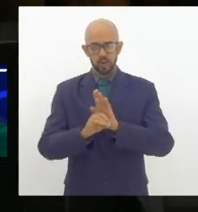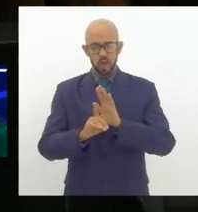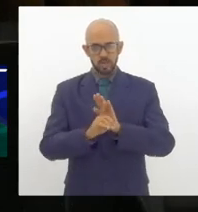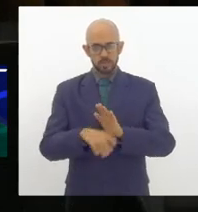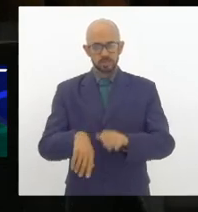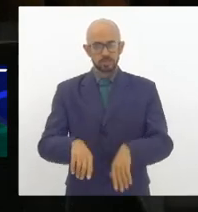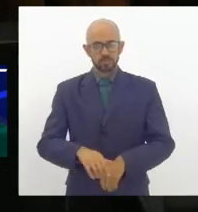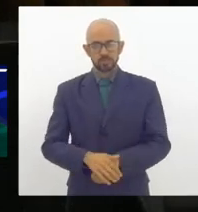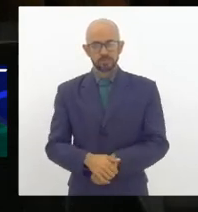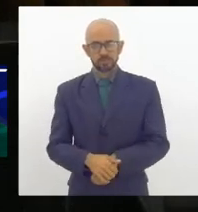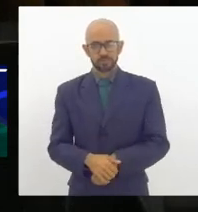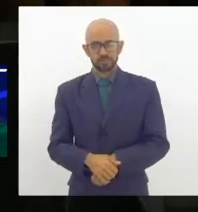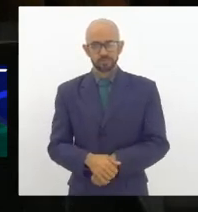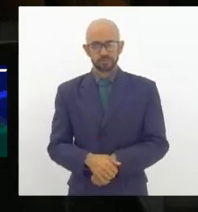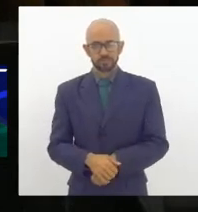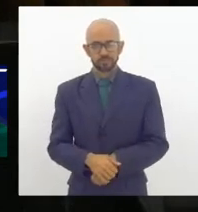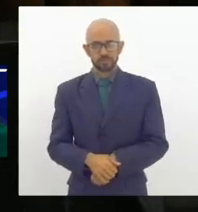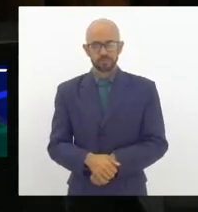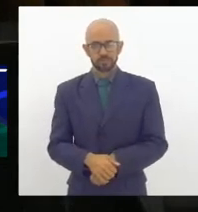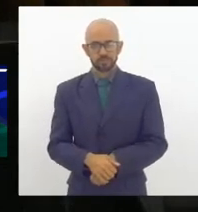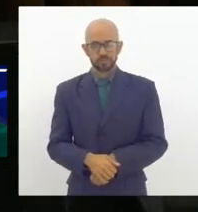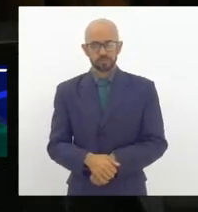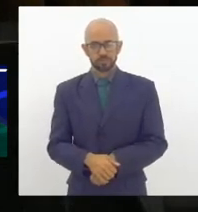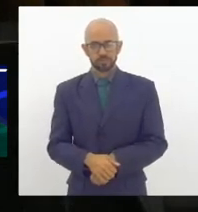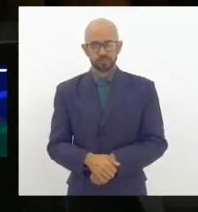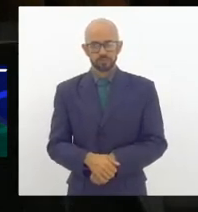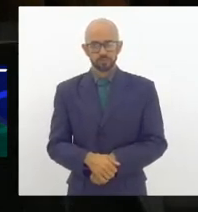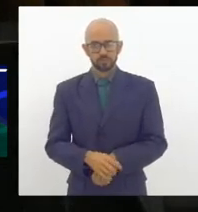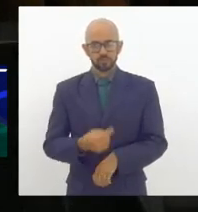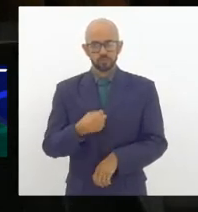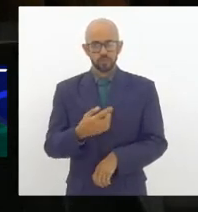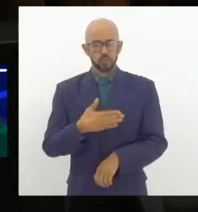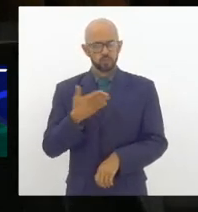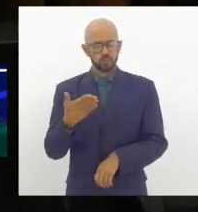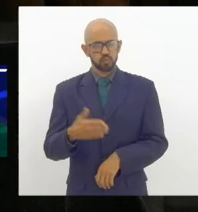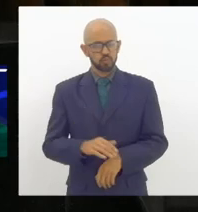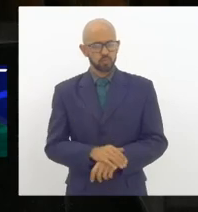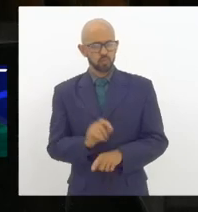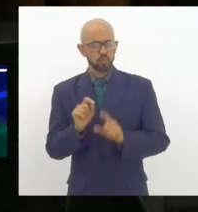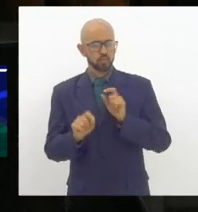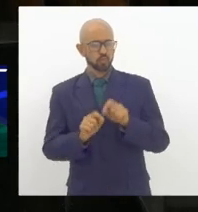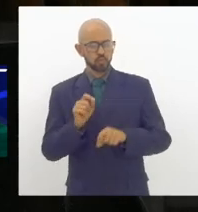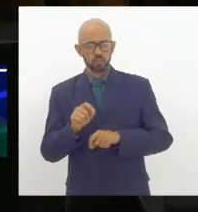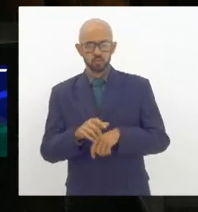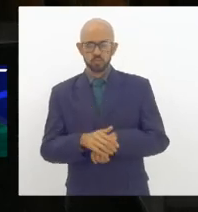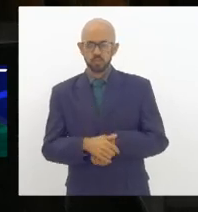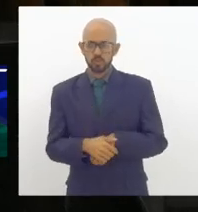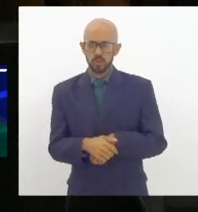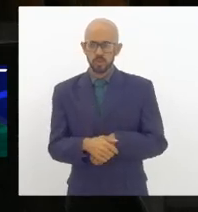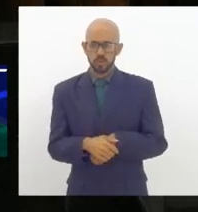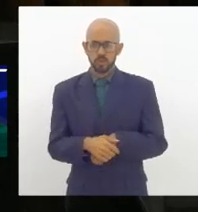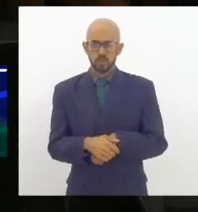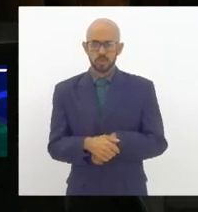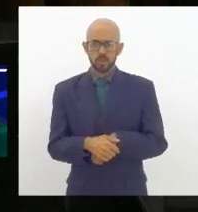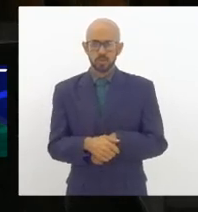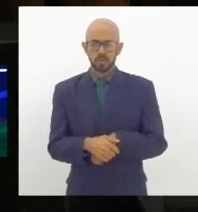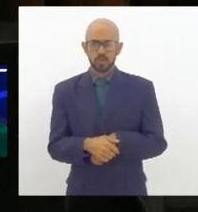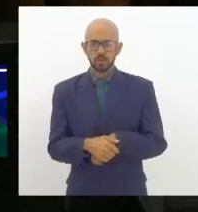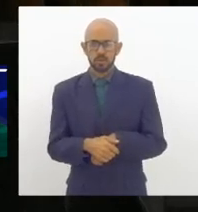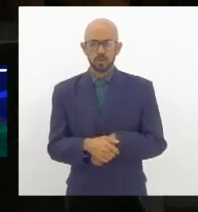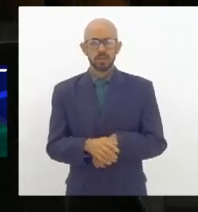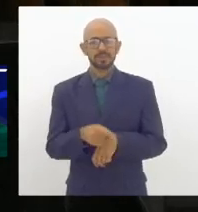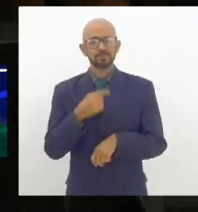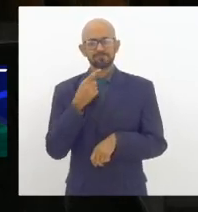e que uma coisa e me causa surpresa e fica aquela